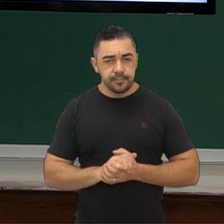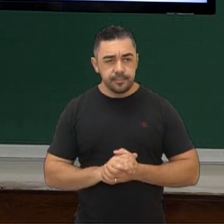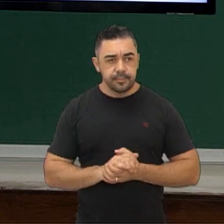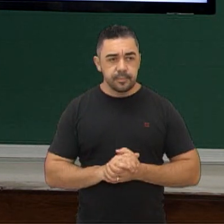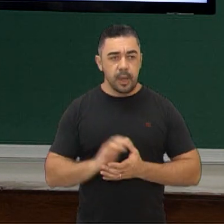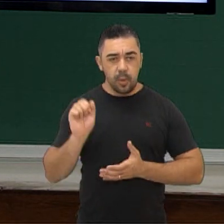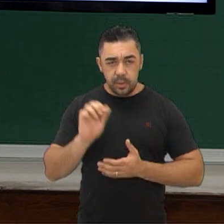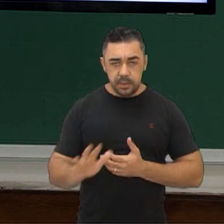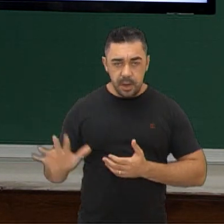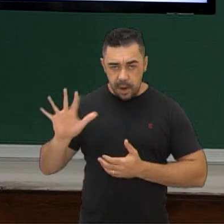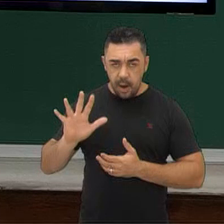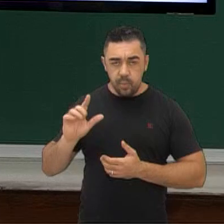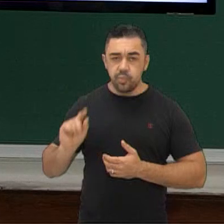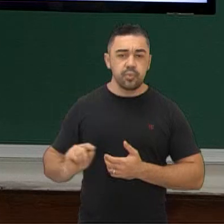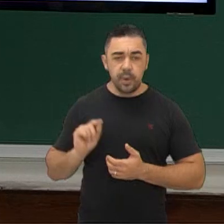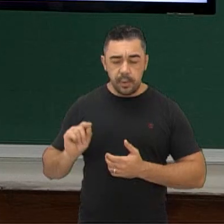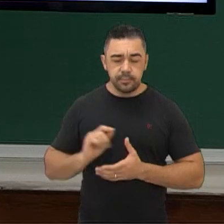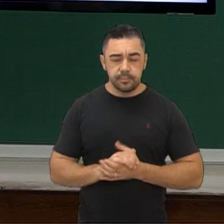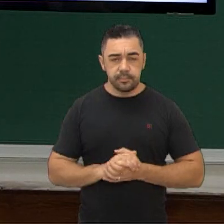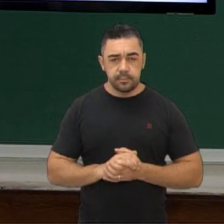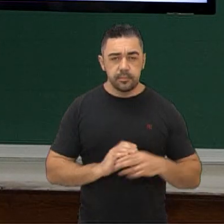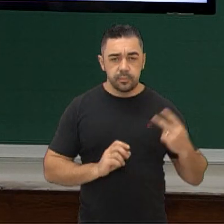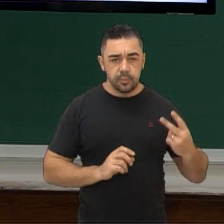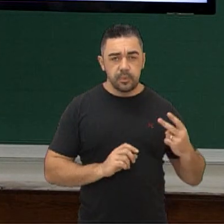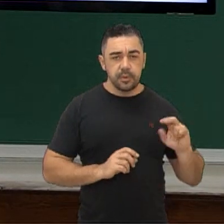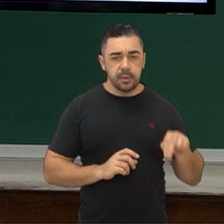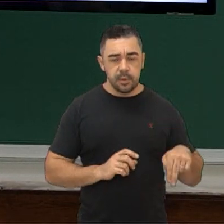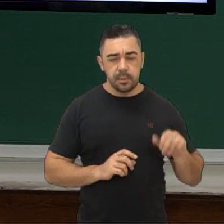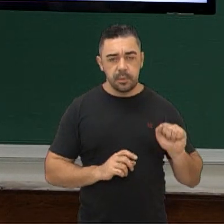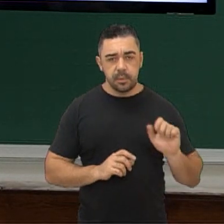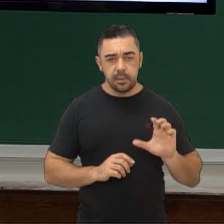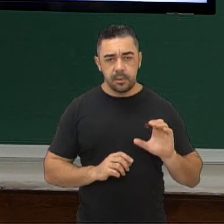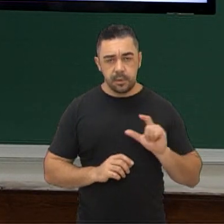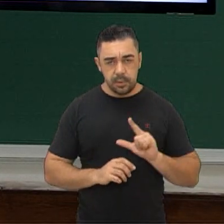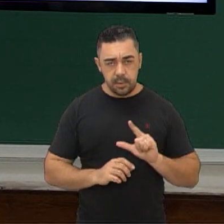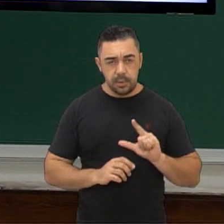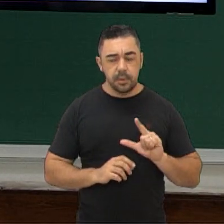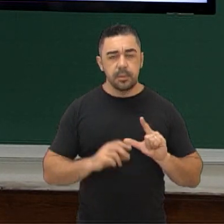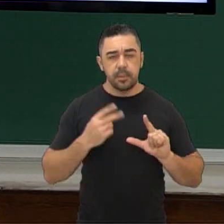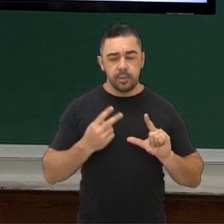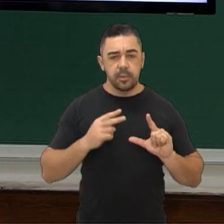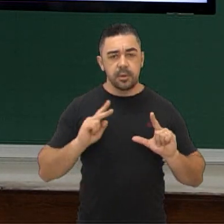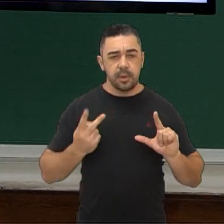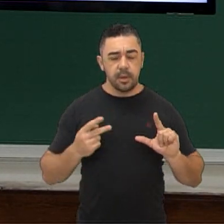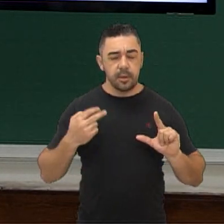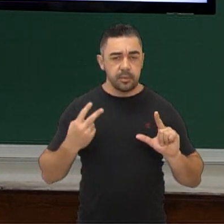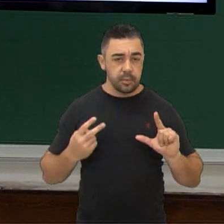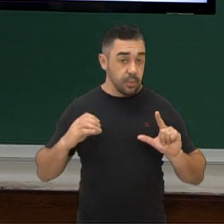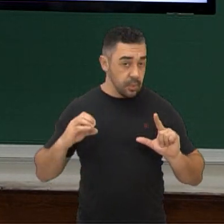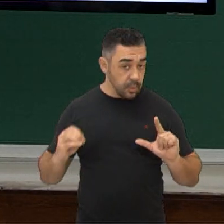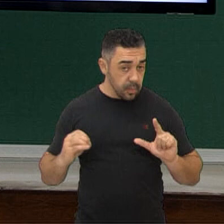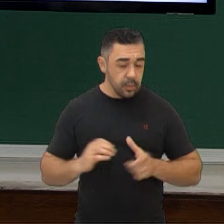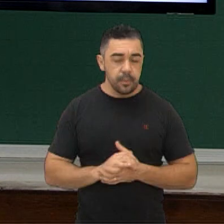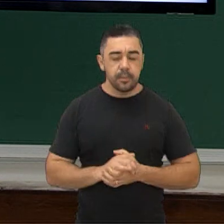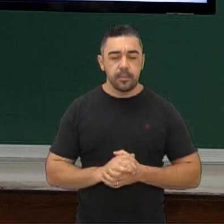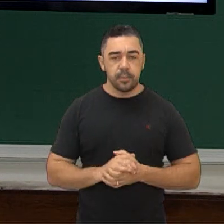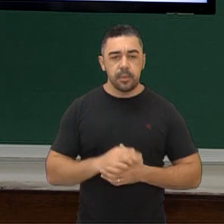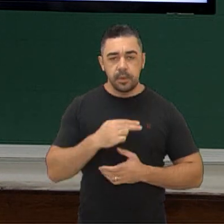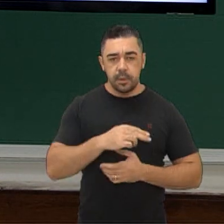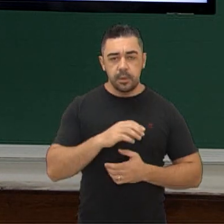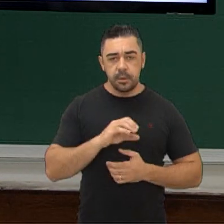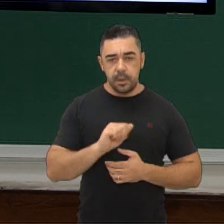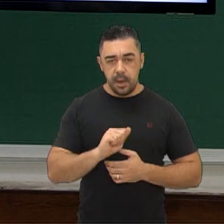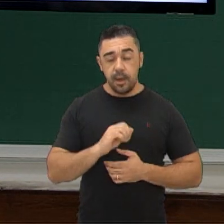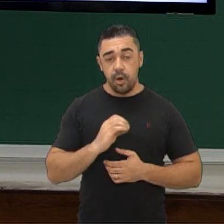reação global, então, fica o seguinte: 2NaCl mais 2H2O, formando NaOH,